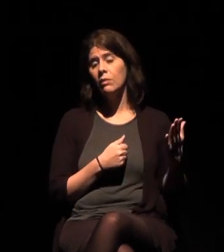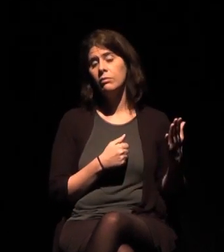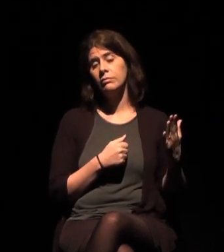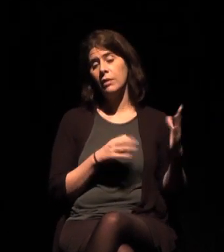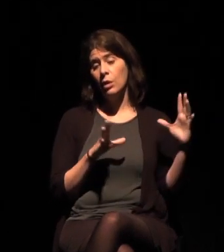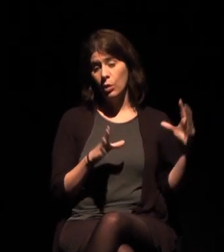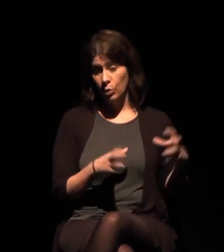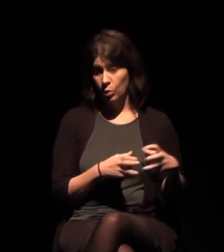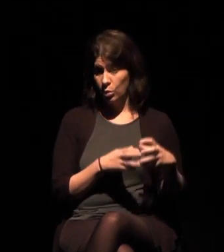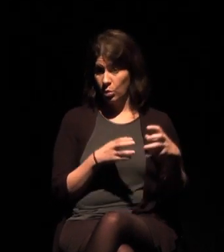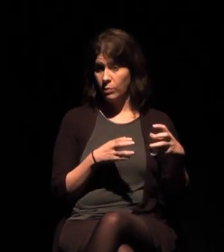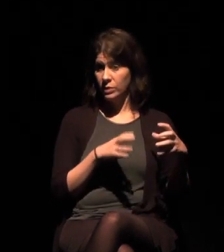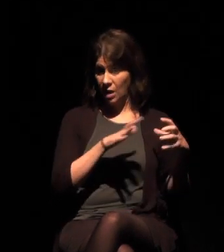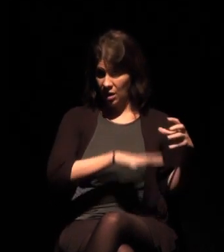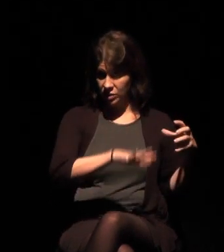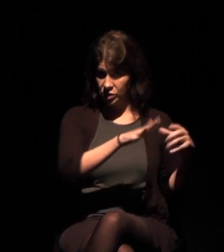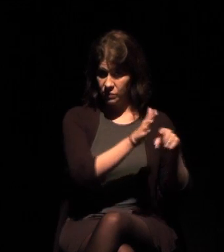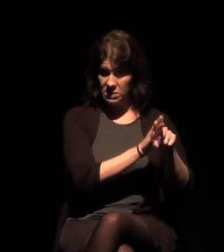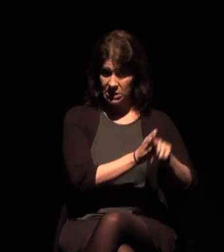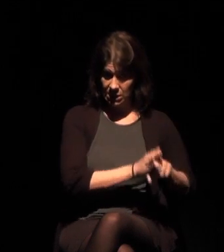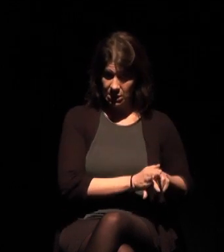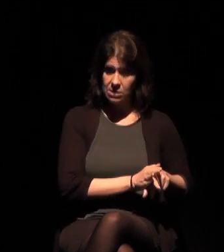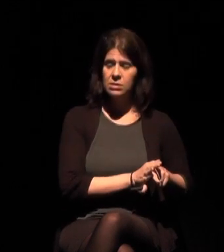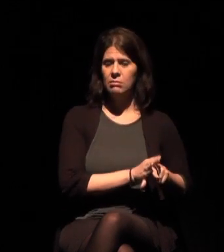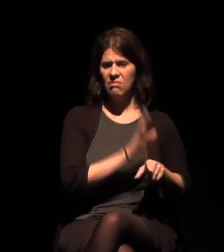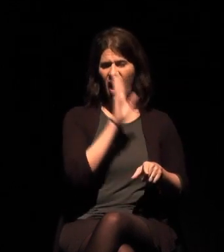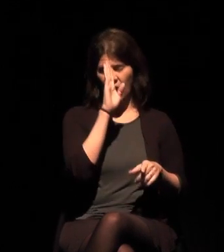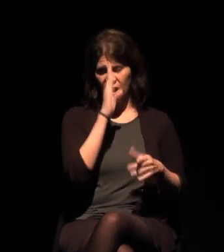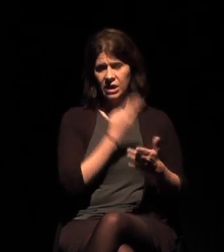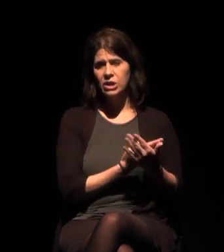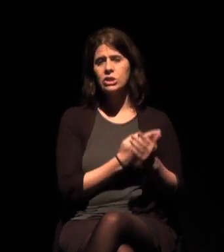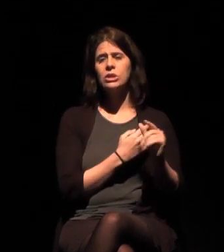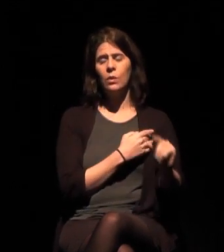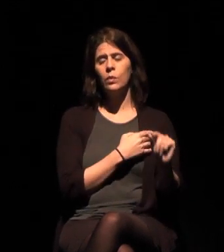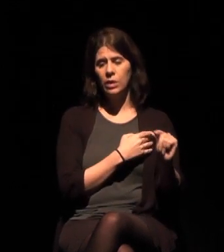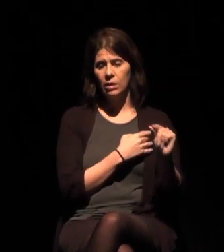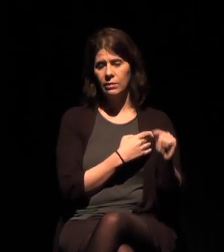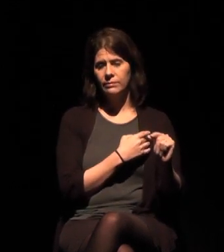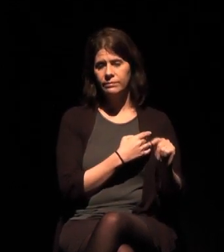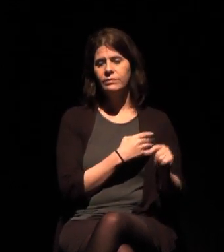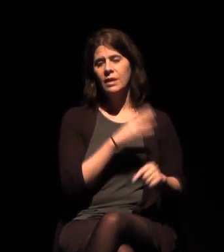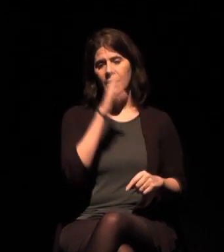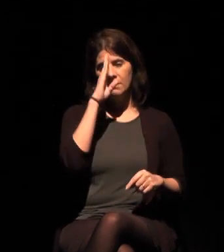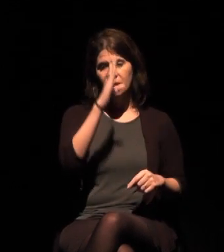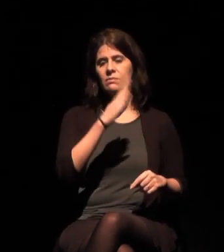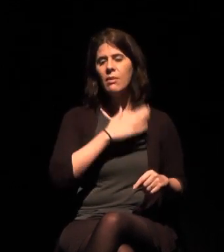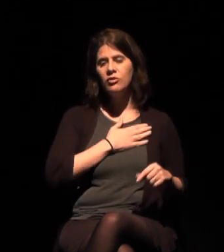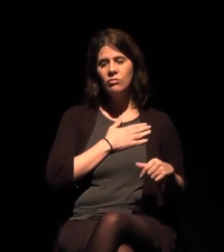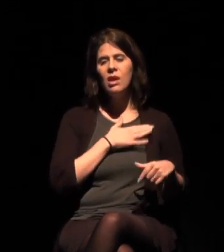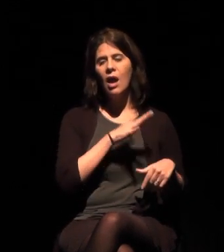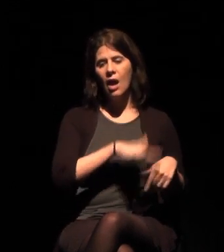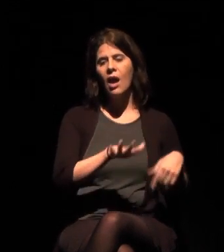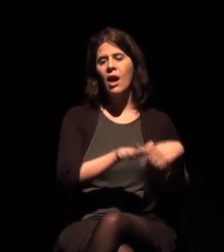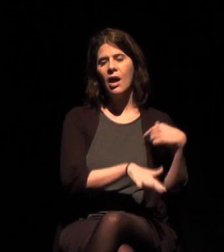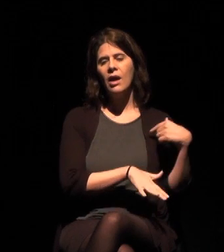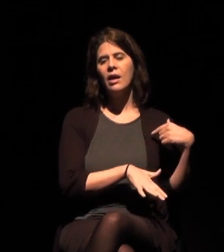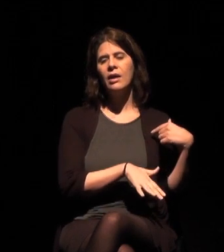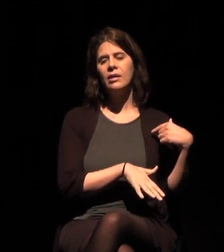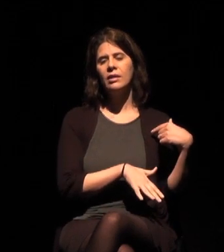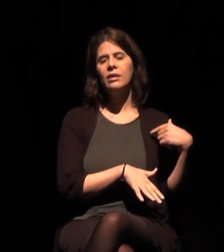comunidade como um todo mas particularmente a minha linha de atuação tem sido mais ousado e de propriedades